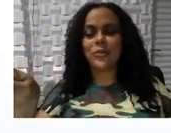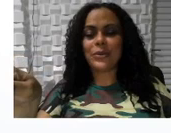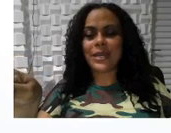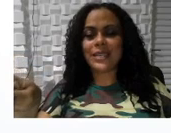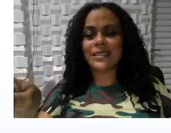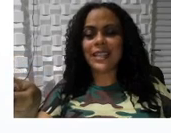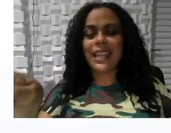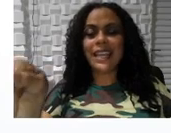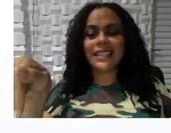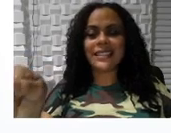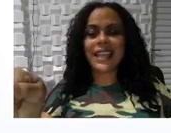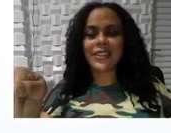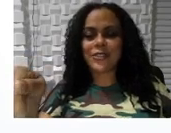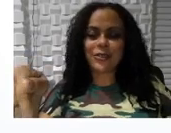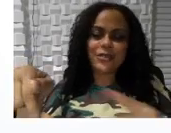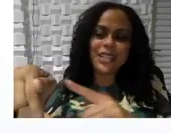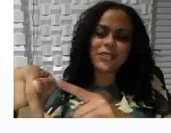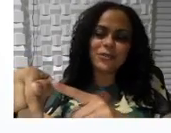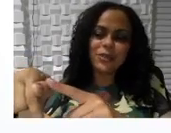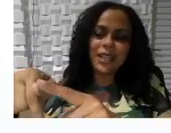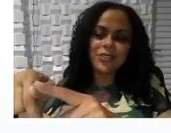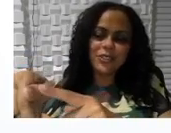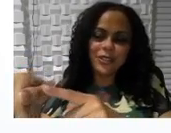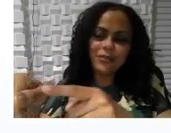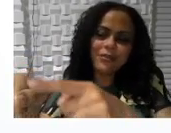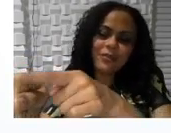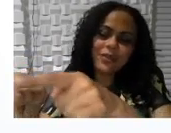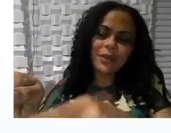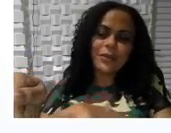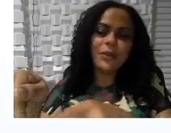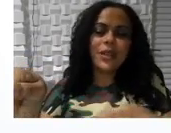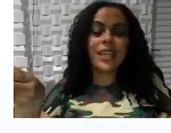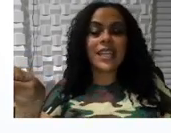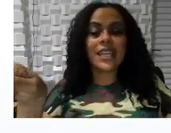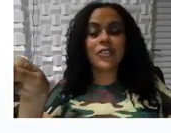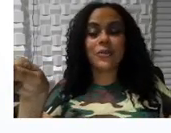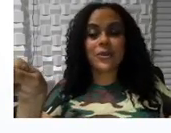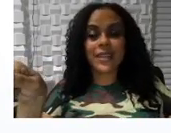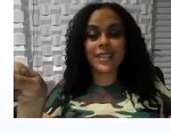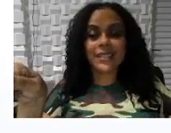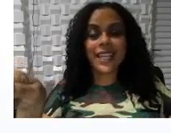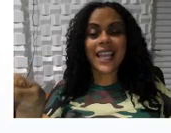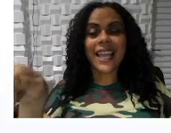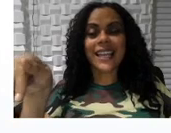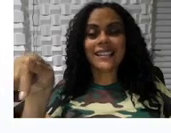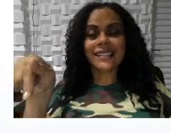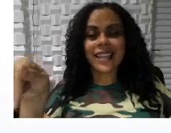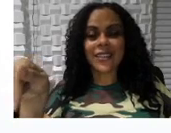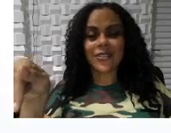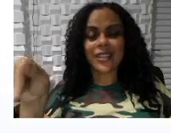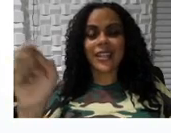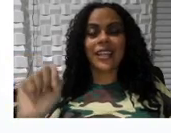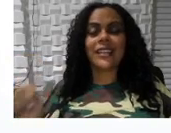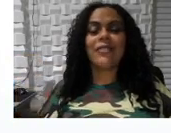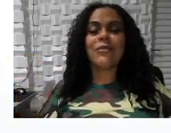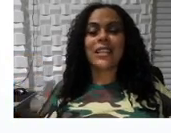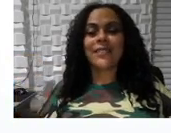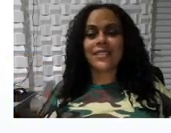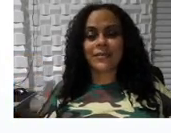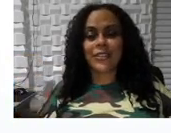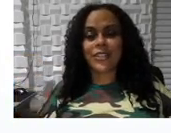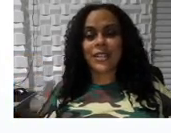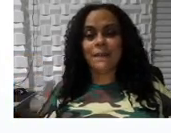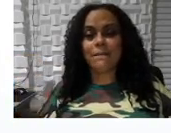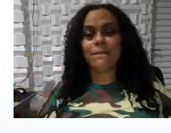esse? 7, ó, o 7 cortadinho, tá bom? Que número é esse? 7. Então, vamos lá fazer com a